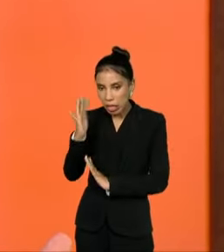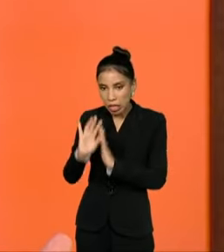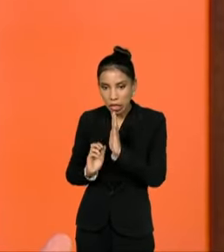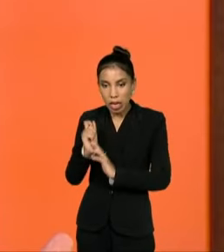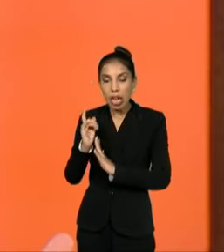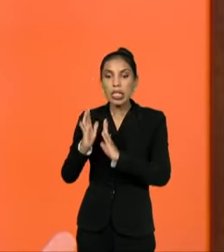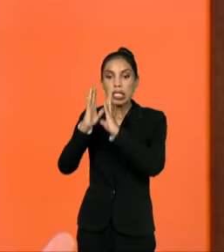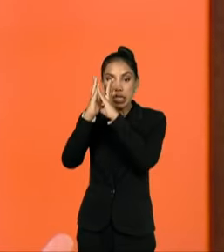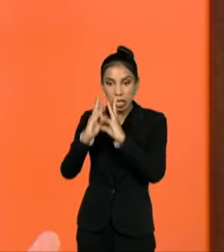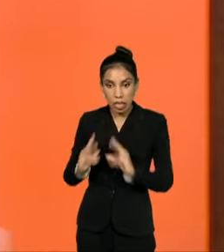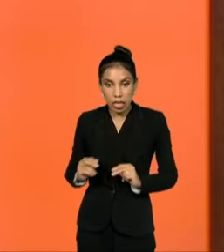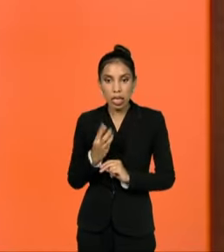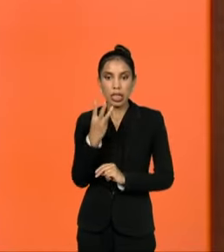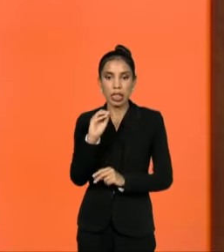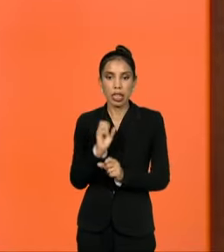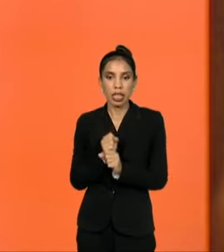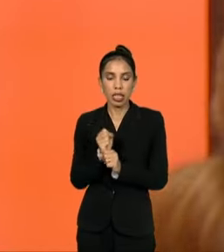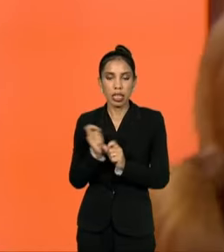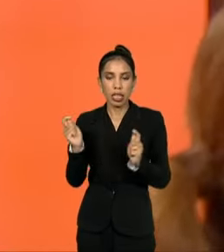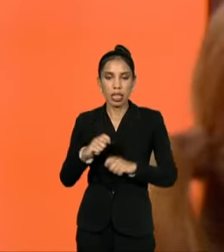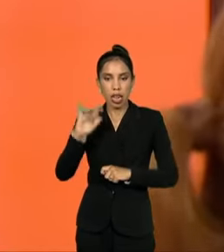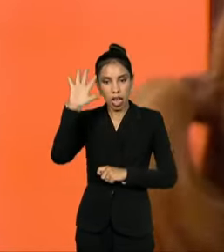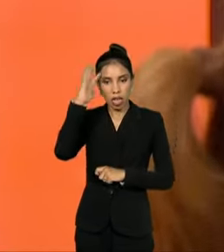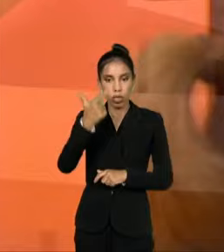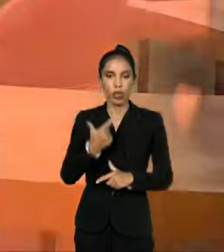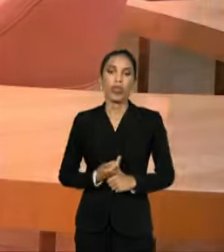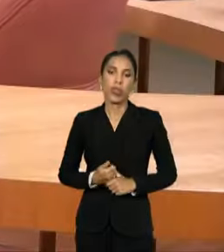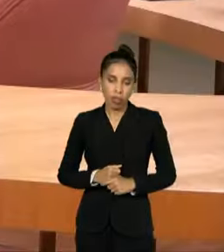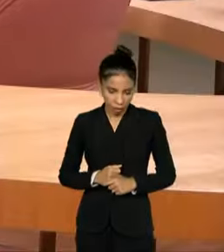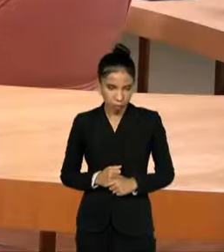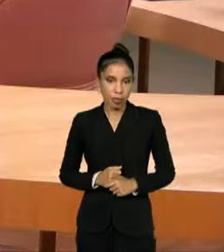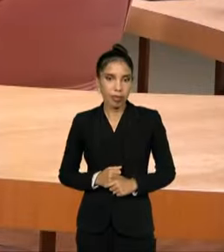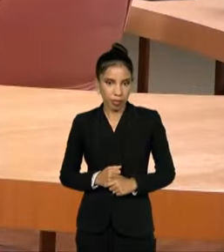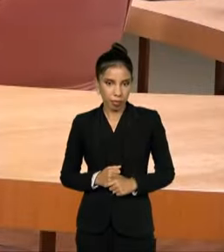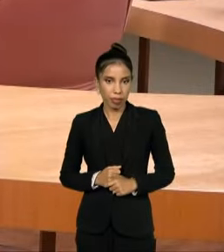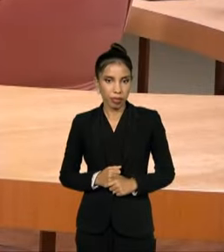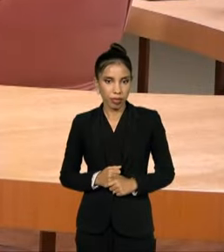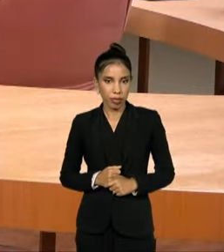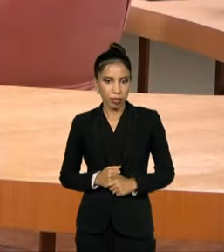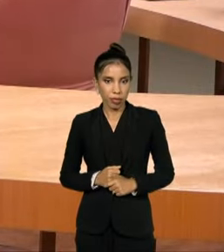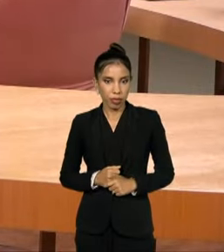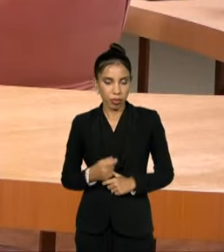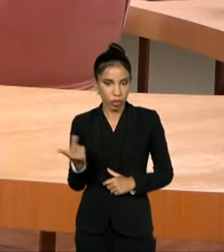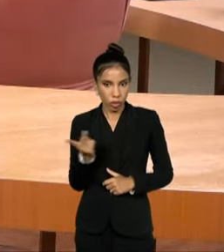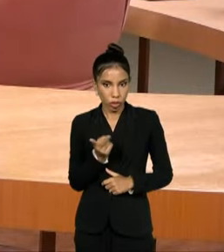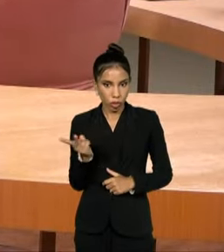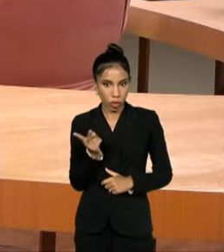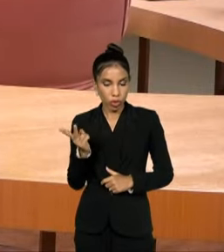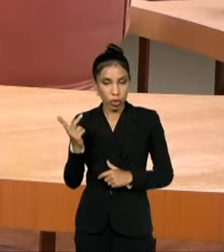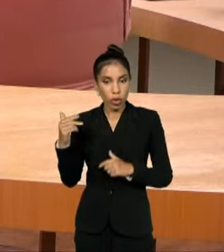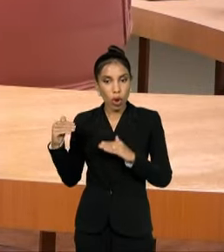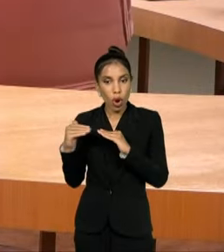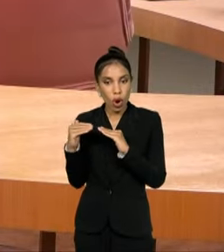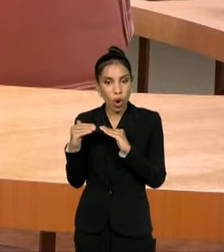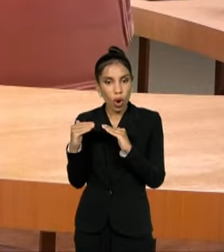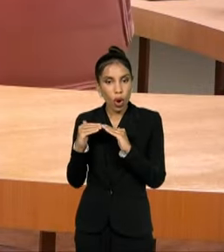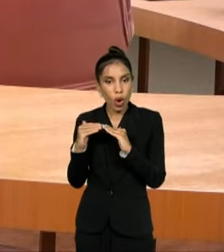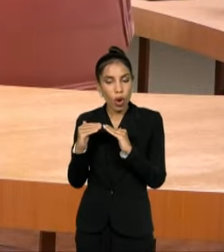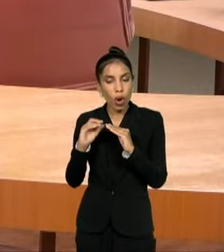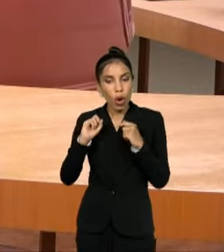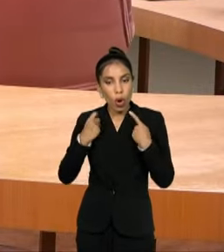30 anos... resolve o problema. Ai, olha isso. Isso eu gostei. Não, e os dois concordam que passa pela